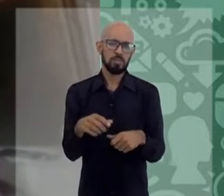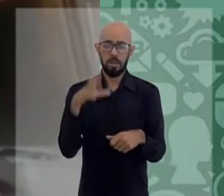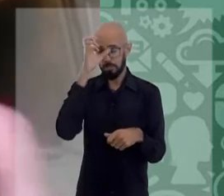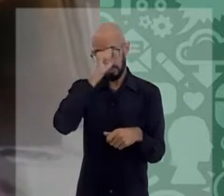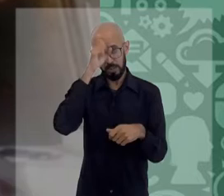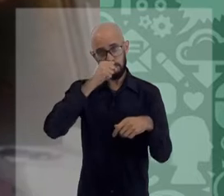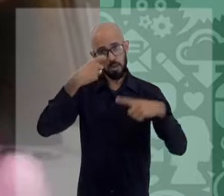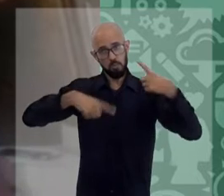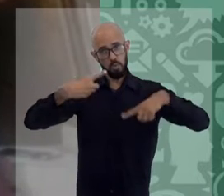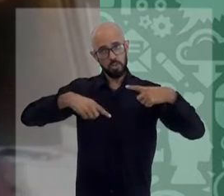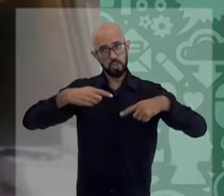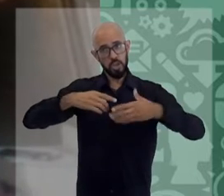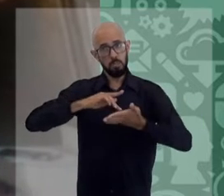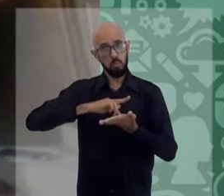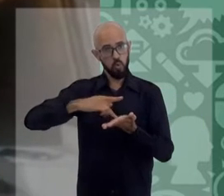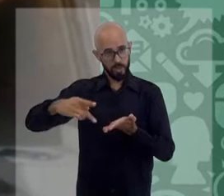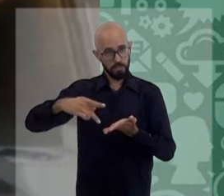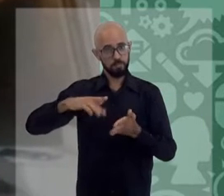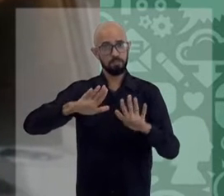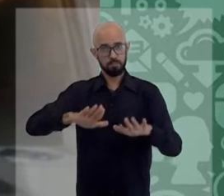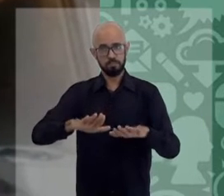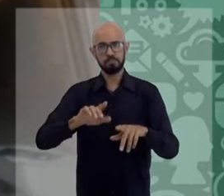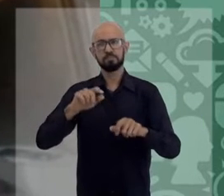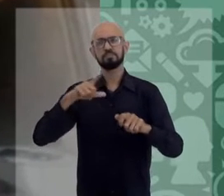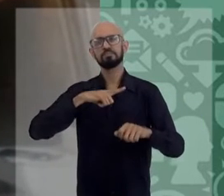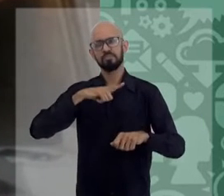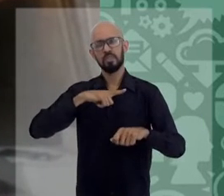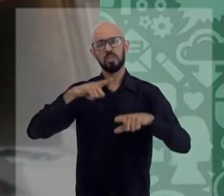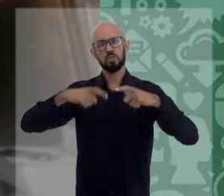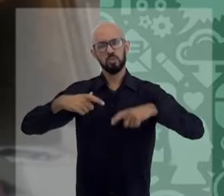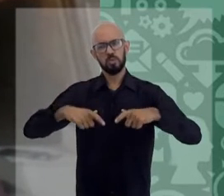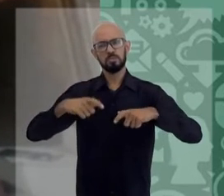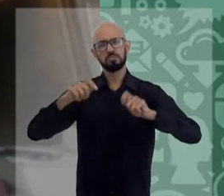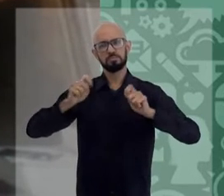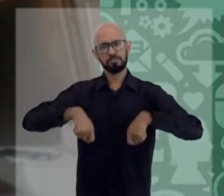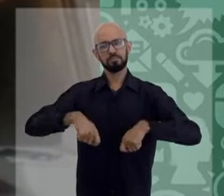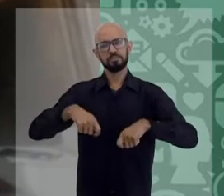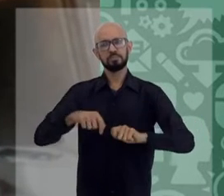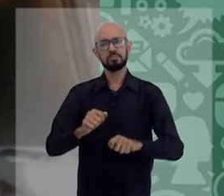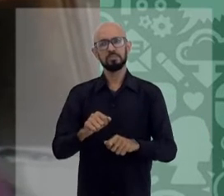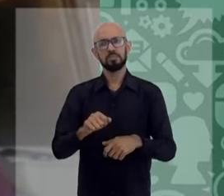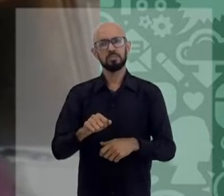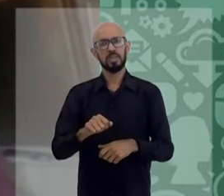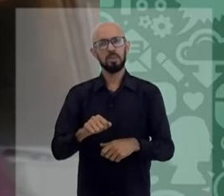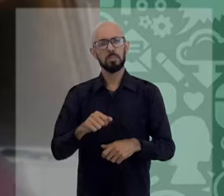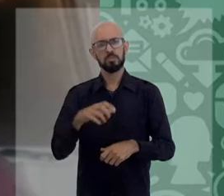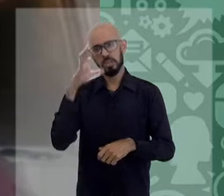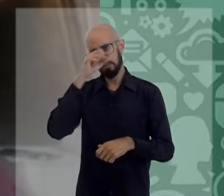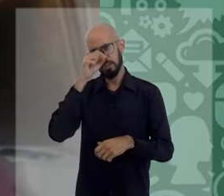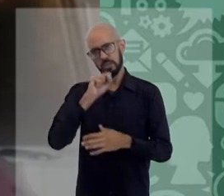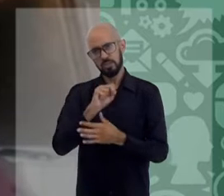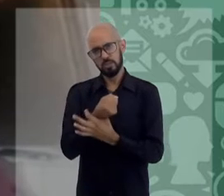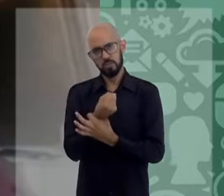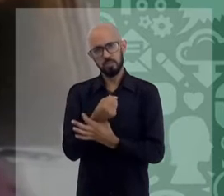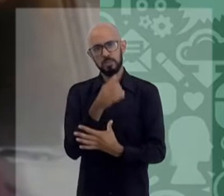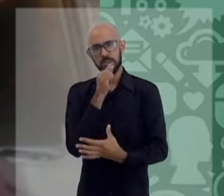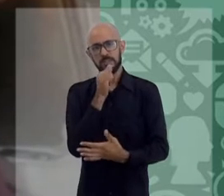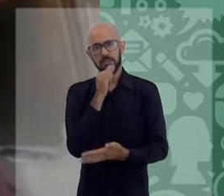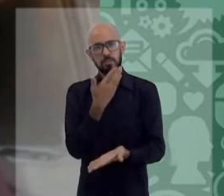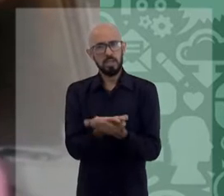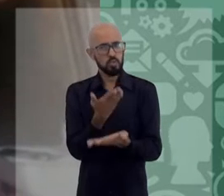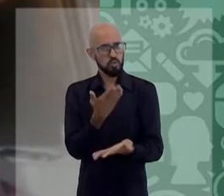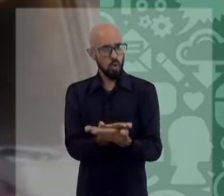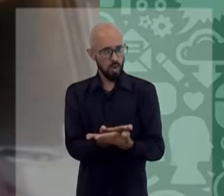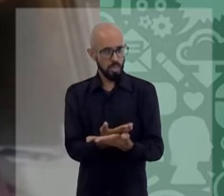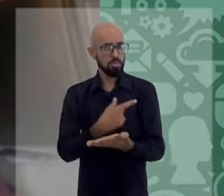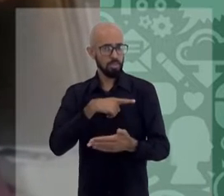uma política pura, né? Mas existem locais onde a gente pode ter uma orientação segura. O Márcio falou muito bem aí da escola, o